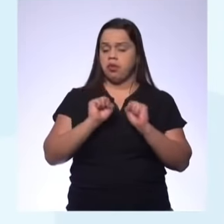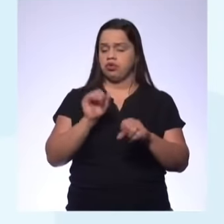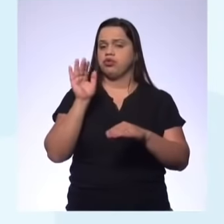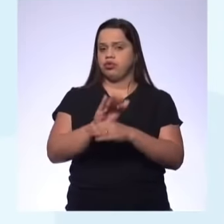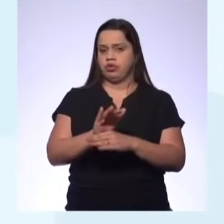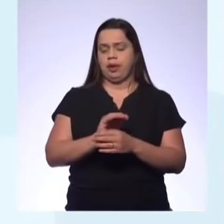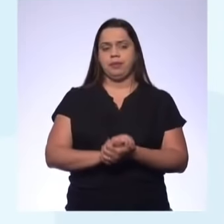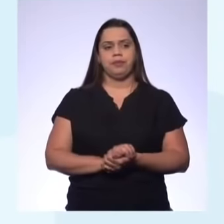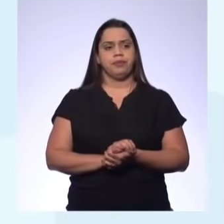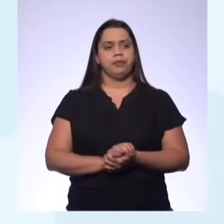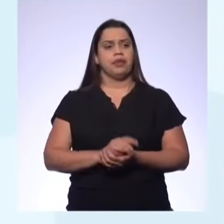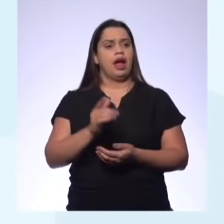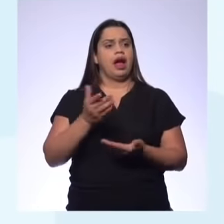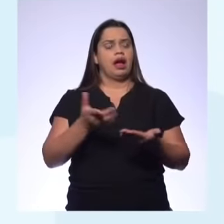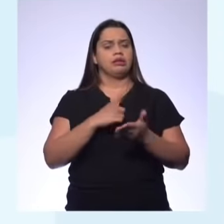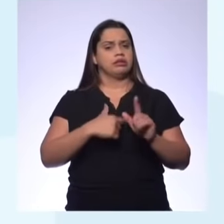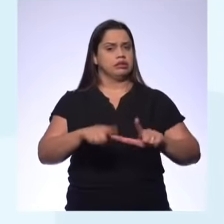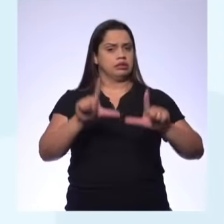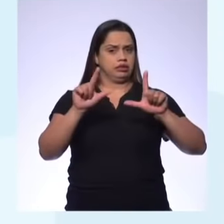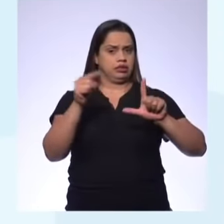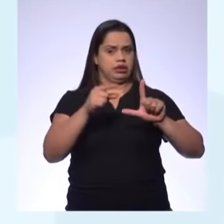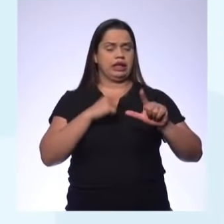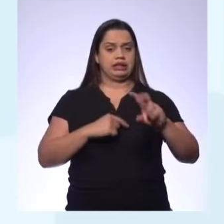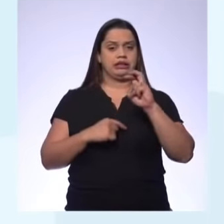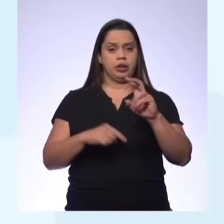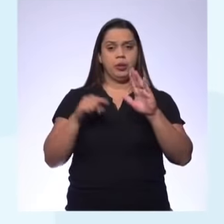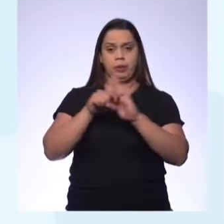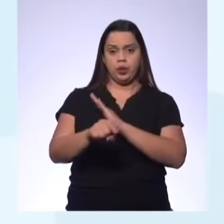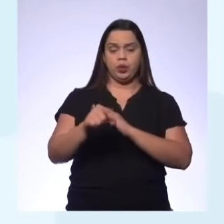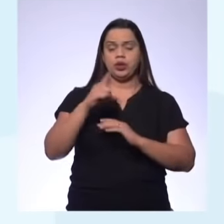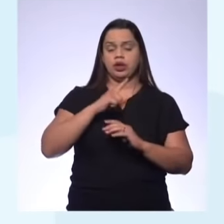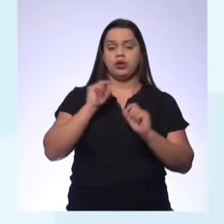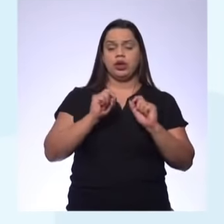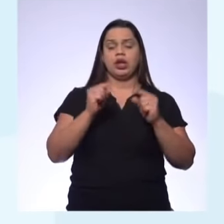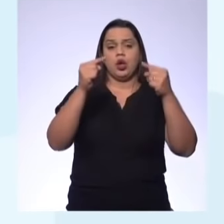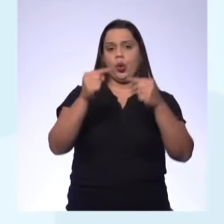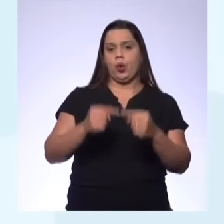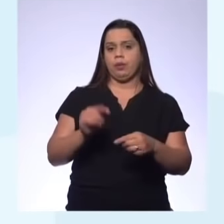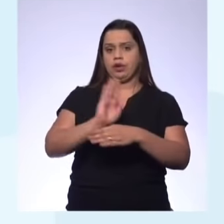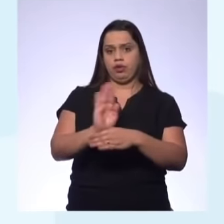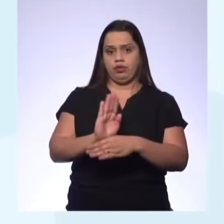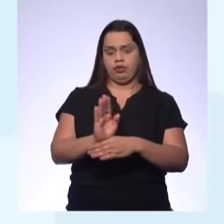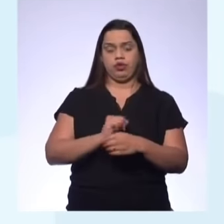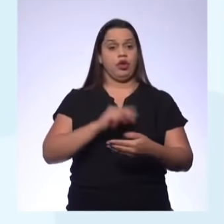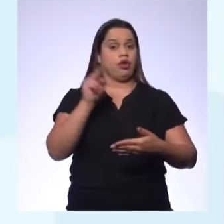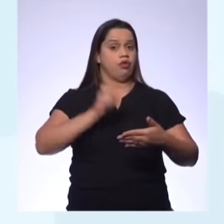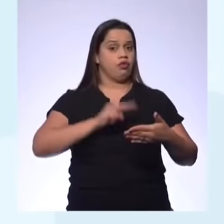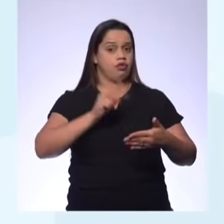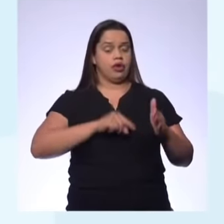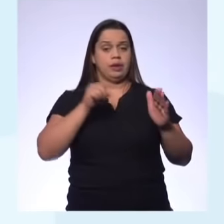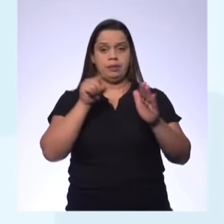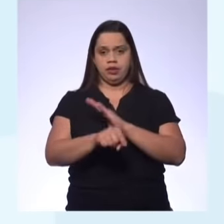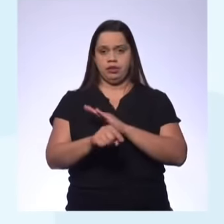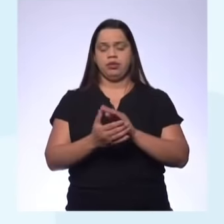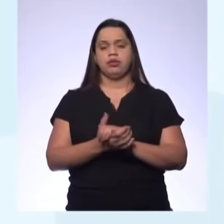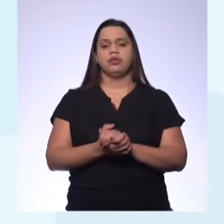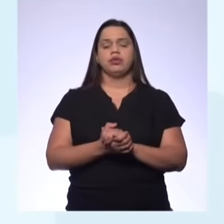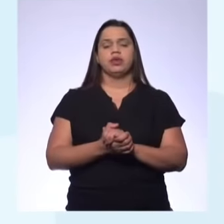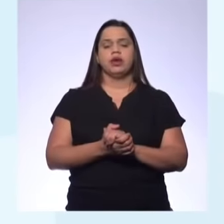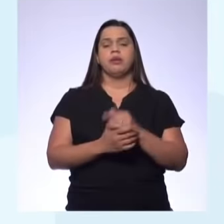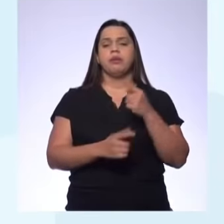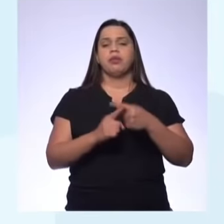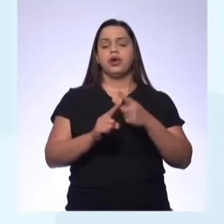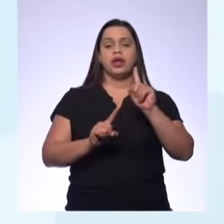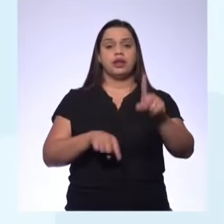então aqui Eu tenho 15 perguntinhas que estão relacionadas ao vídeo eu vou ler a pergunta que